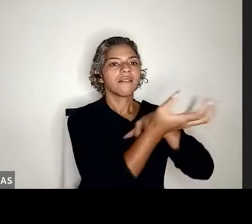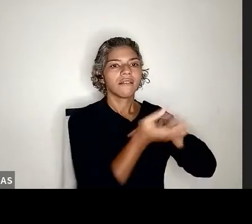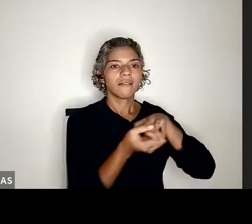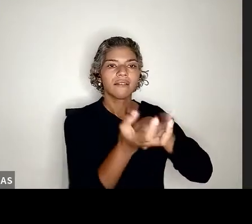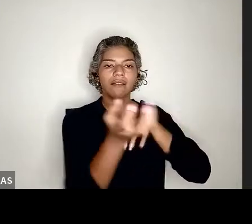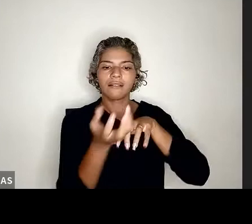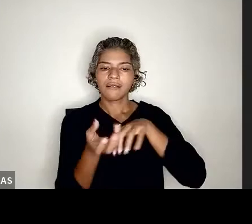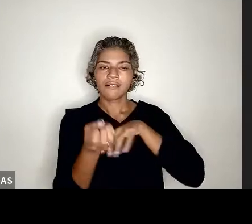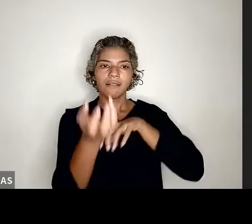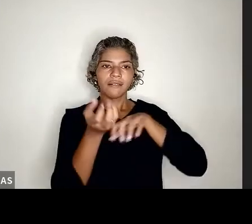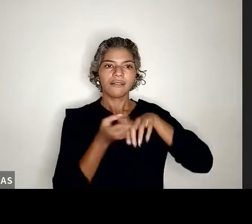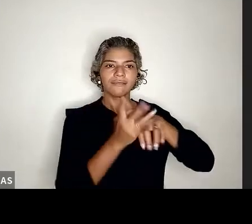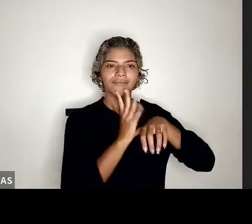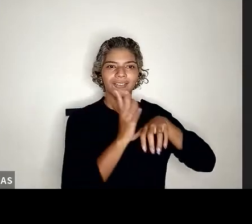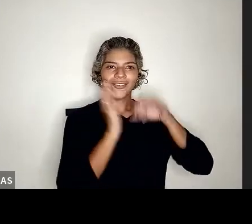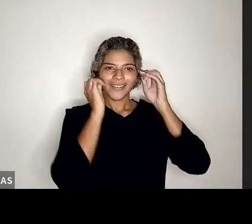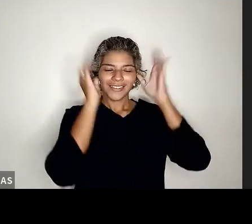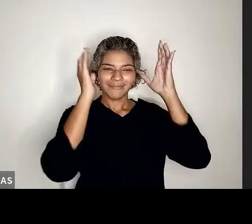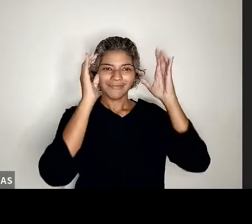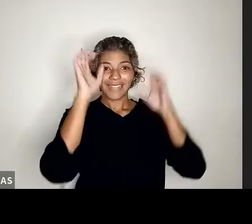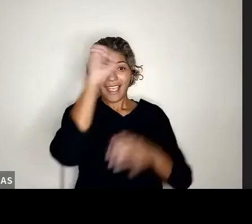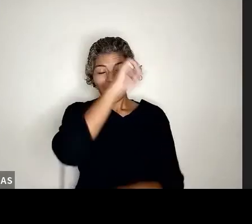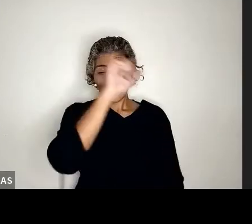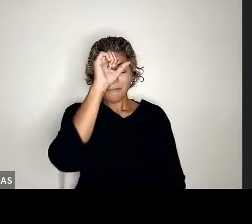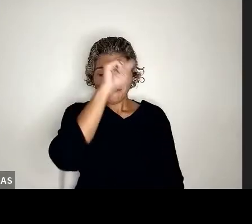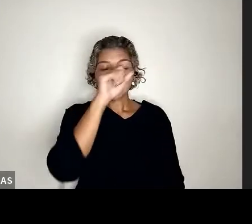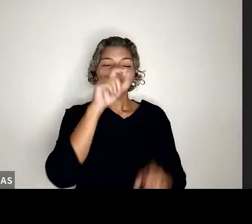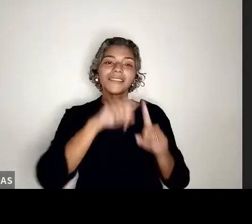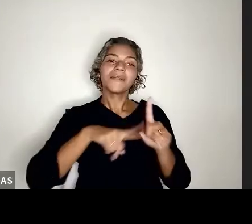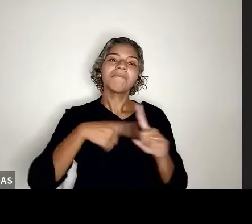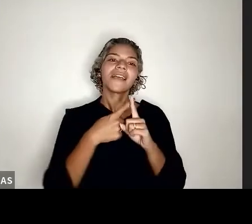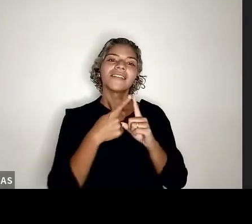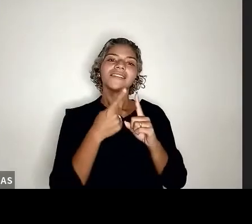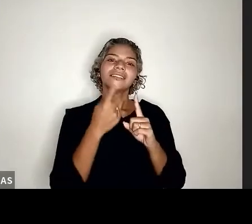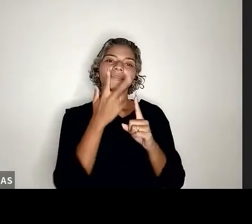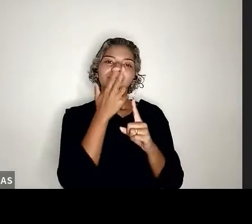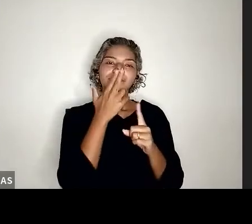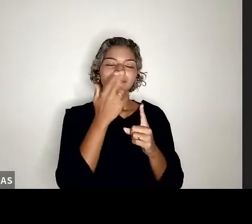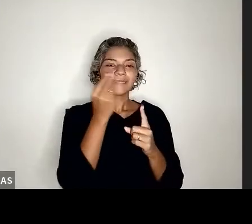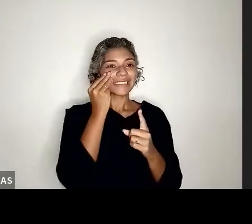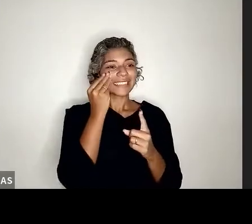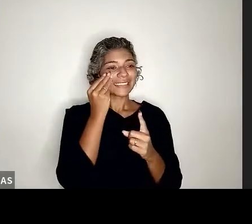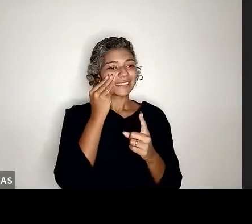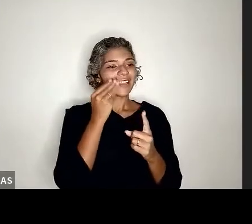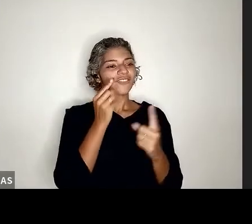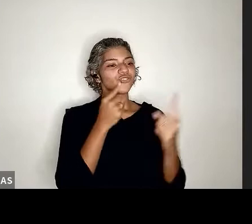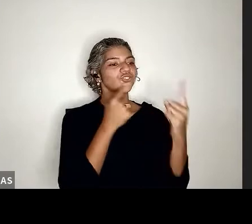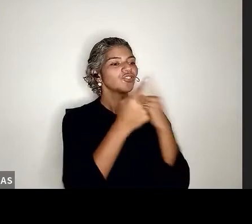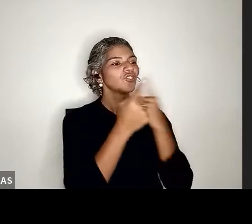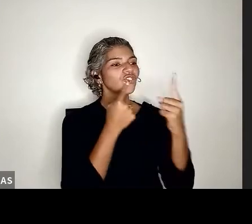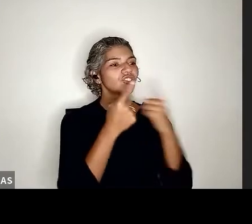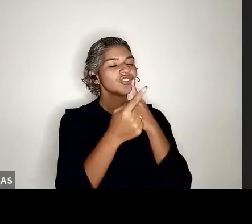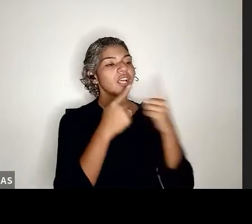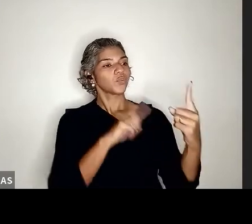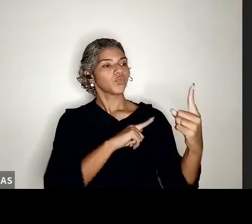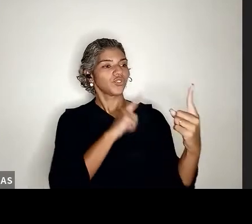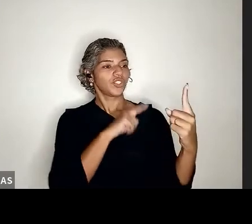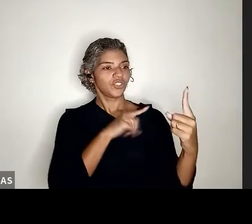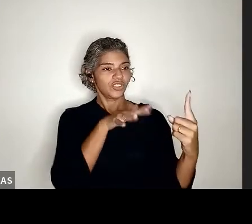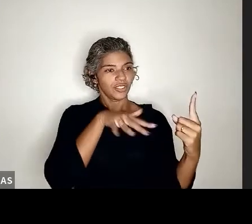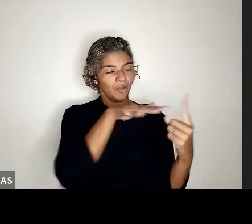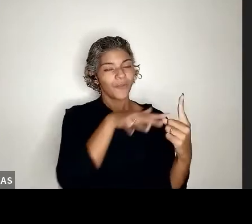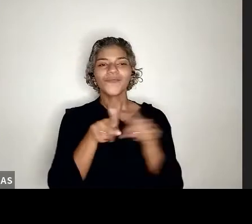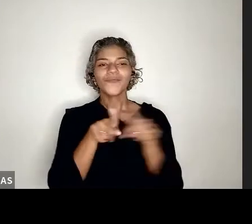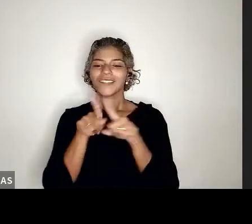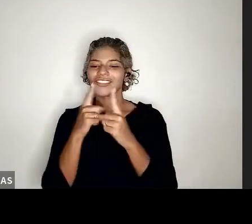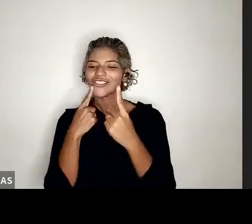outros saberes e ajudar nesse difícil esforço de tradução, tanto no diálogo com gestores públicos, quanto no diálogo com a